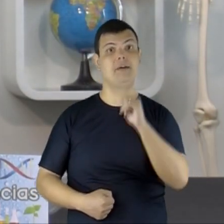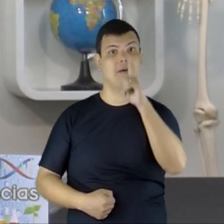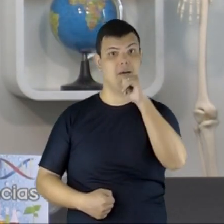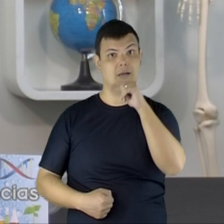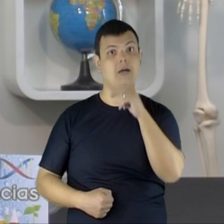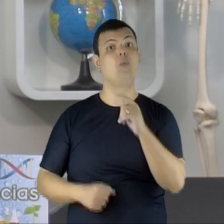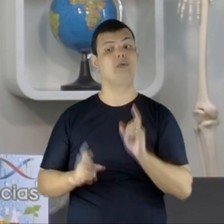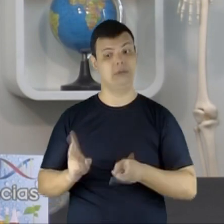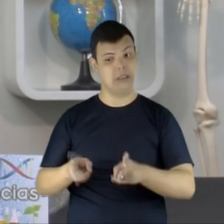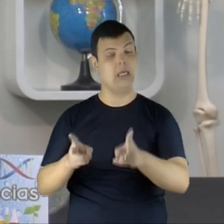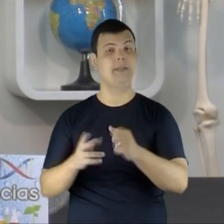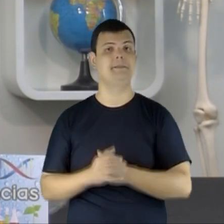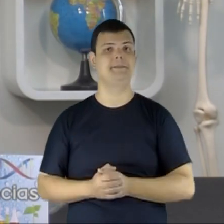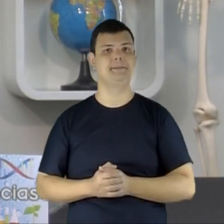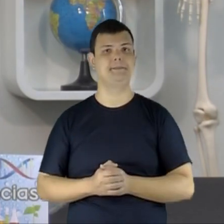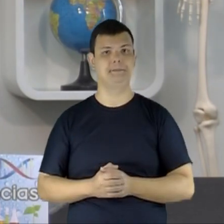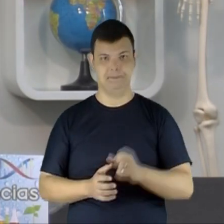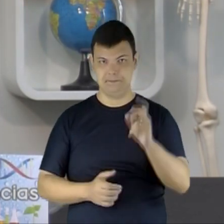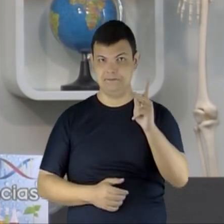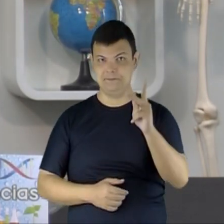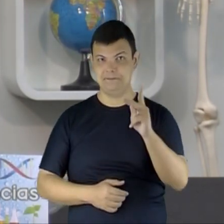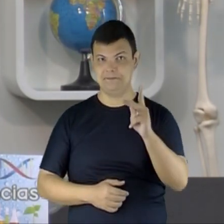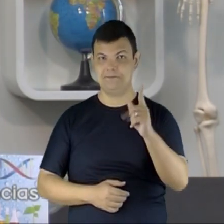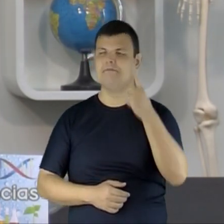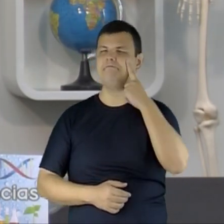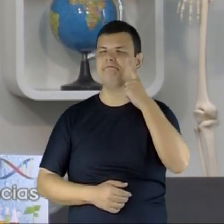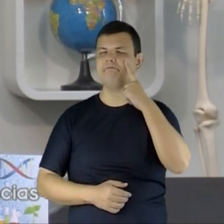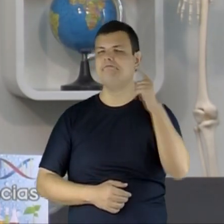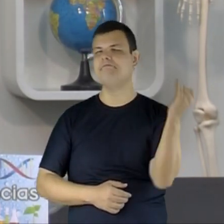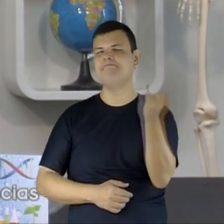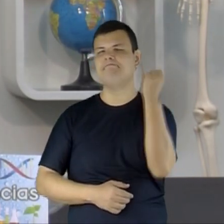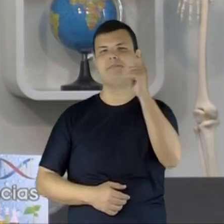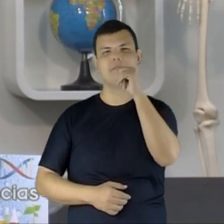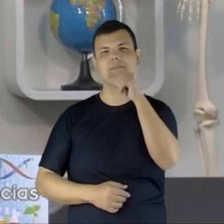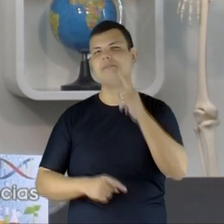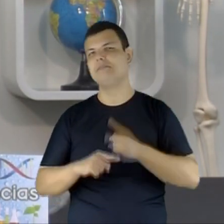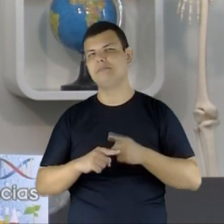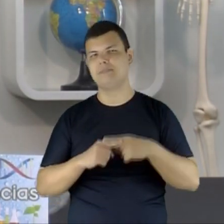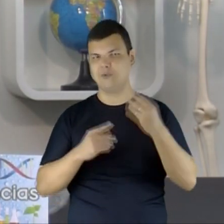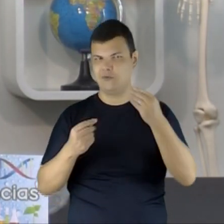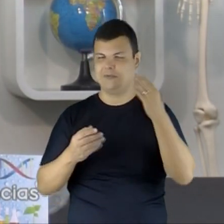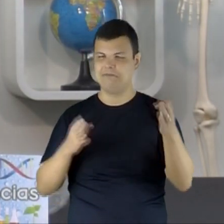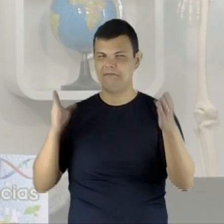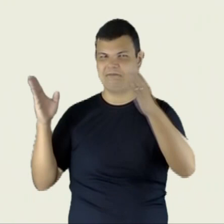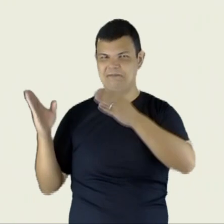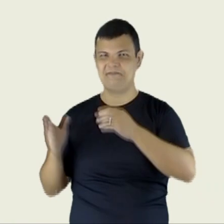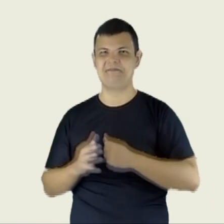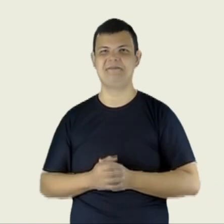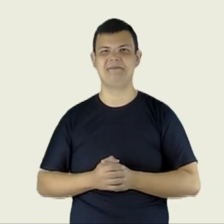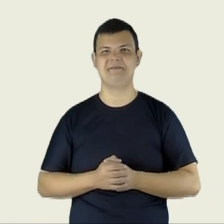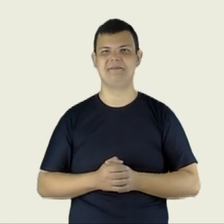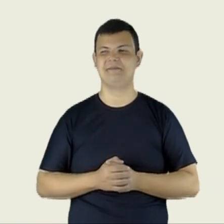de água, tá ok? Vamos falar então sobre a importância da água para o corpo humano. Acompanha comigo.